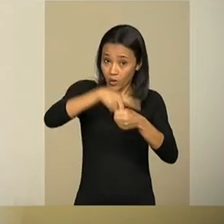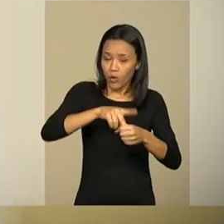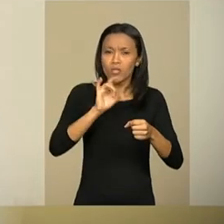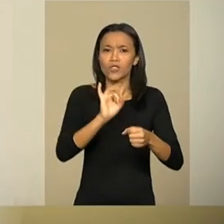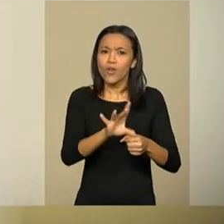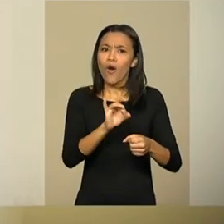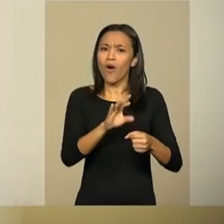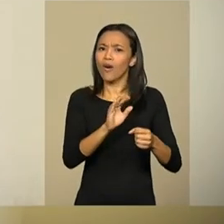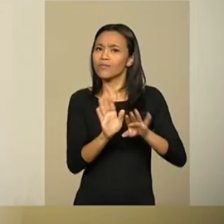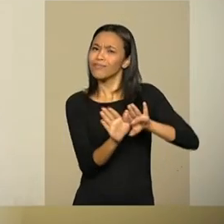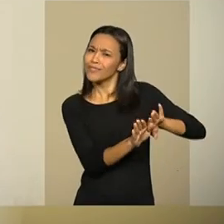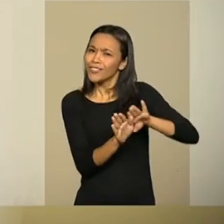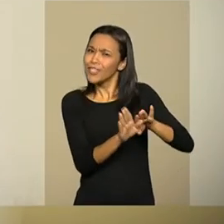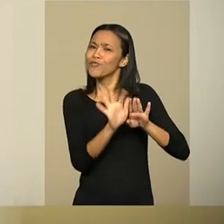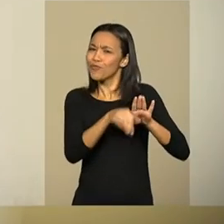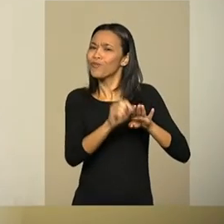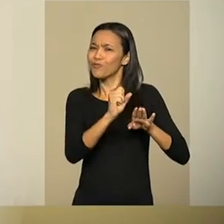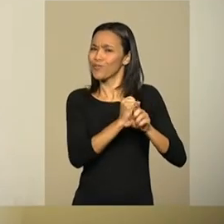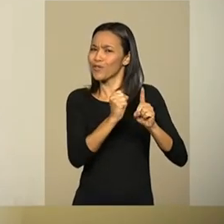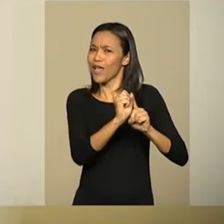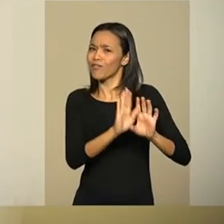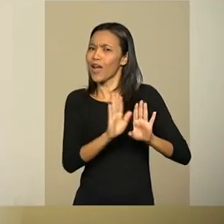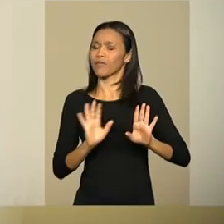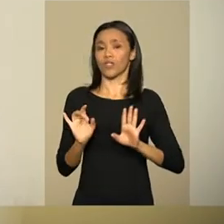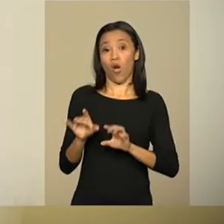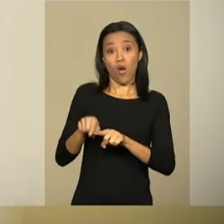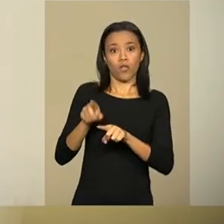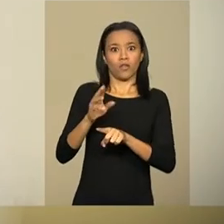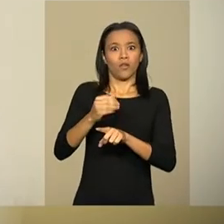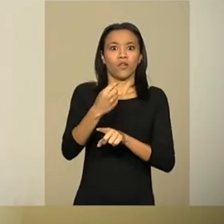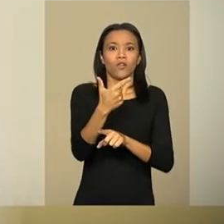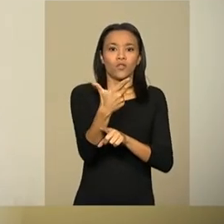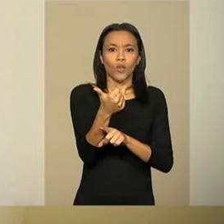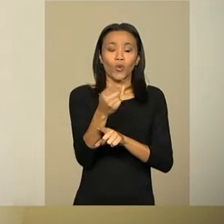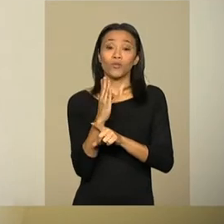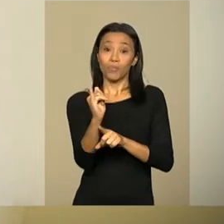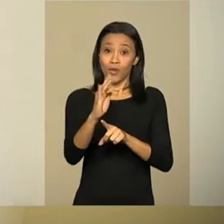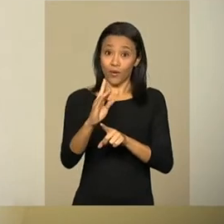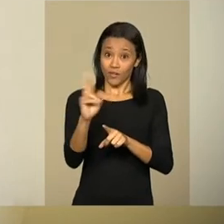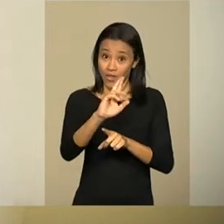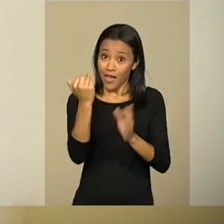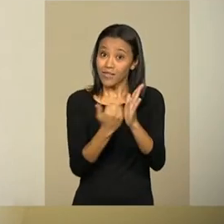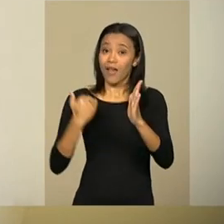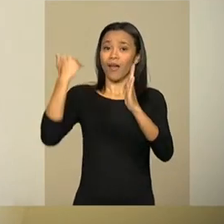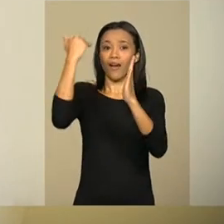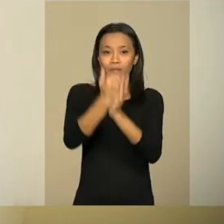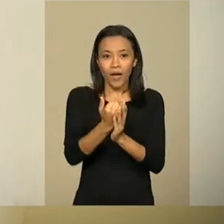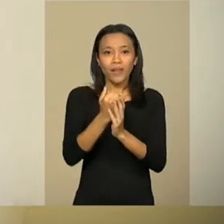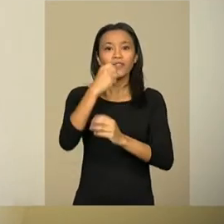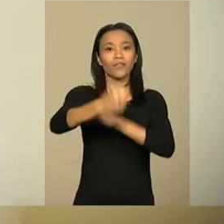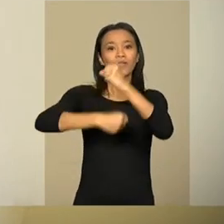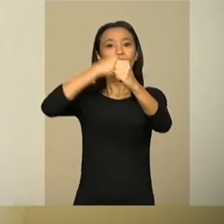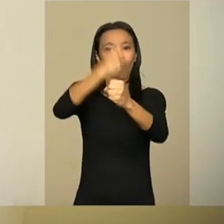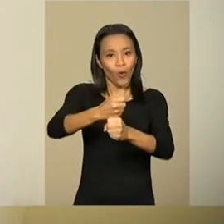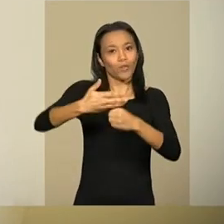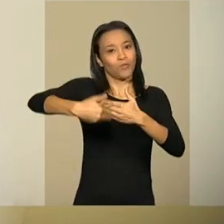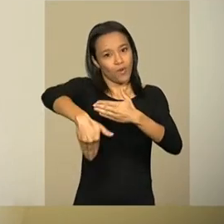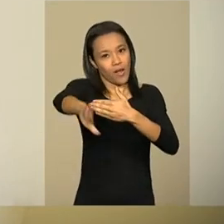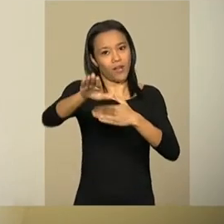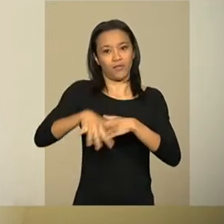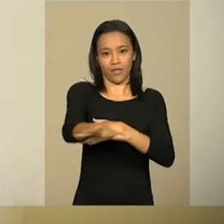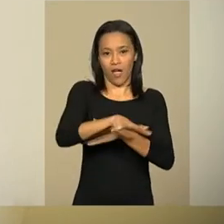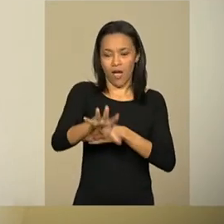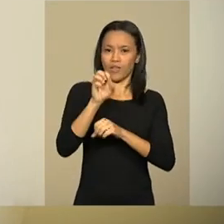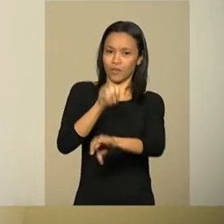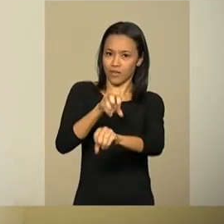Social que nós estávamos falando sobre ele já vamos ter quase Dois Bilhões de reais a mais no orçamento do ano que vem para a área de educação